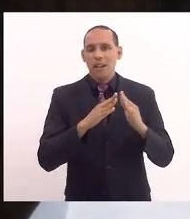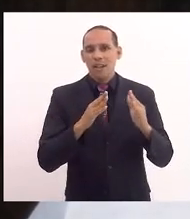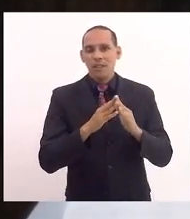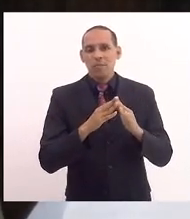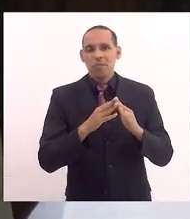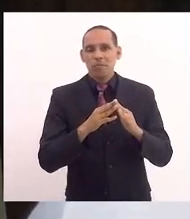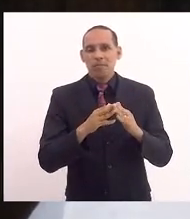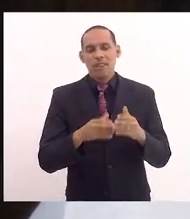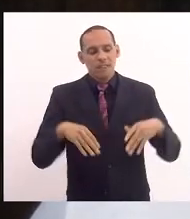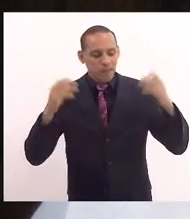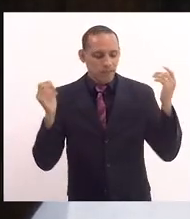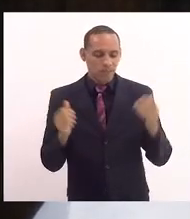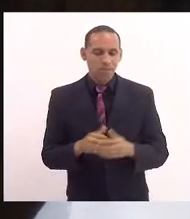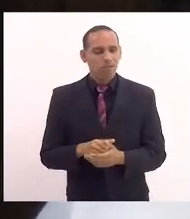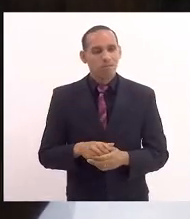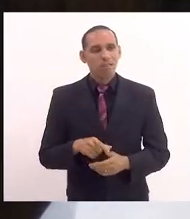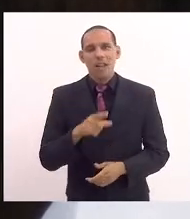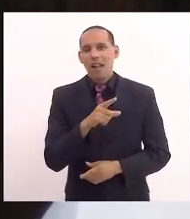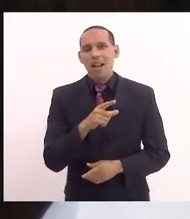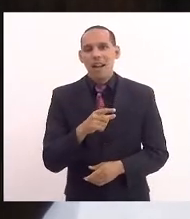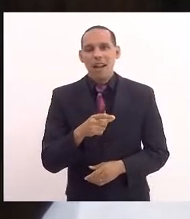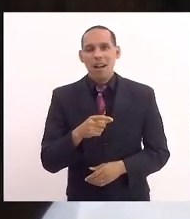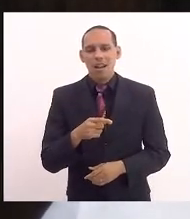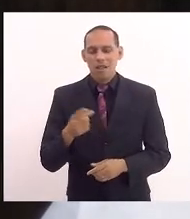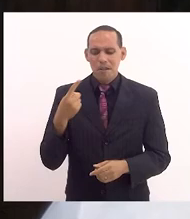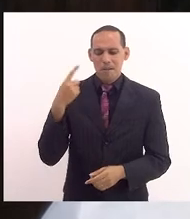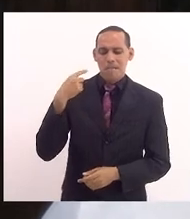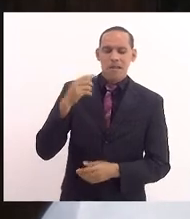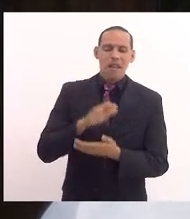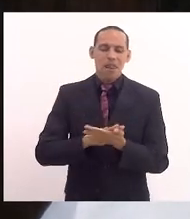que eu falei, ah, lá ninguém vai mexer comigo.